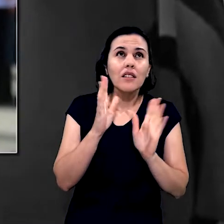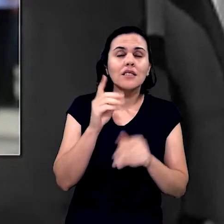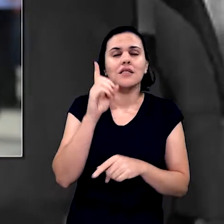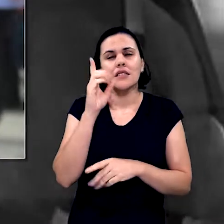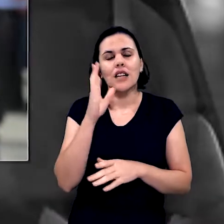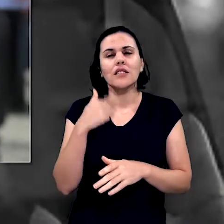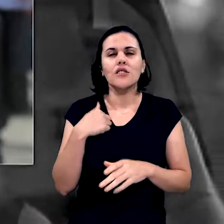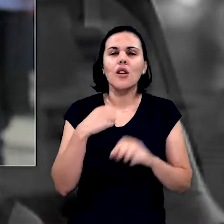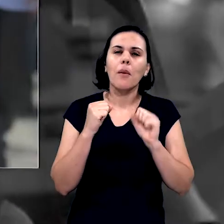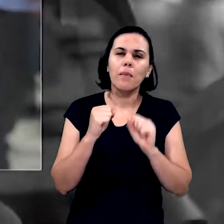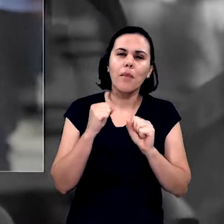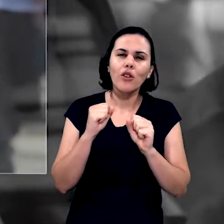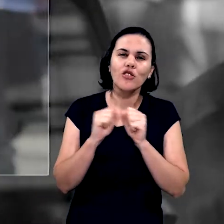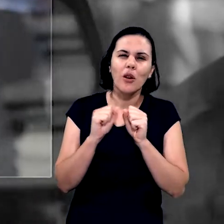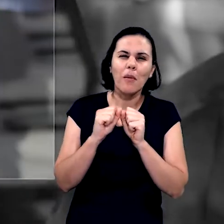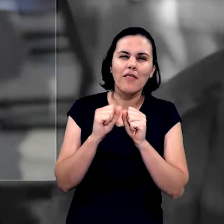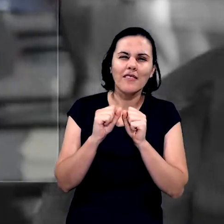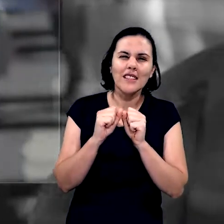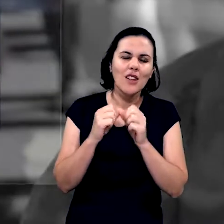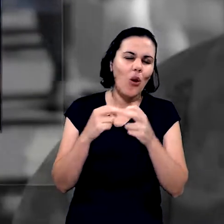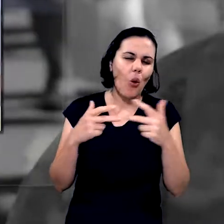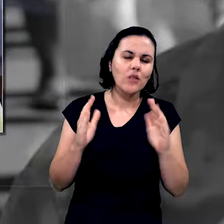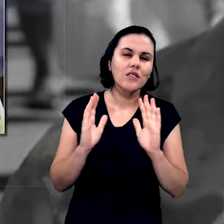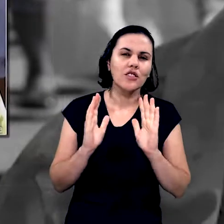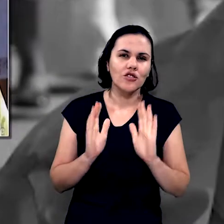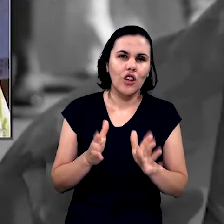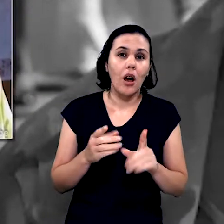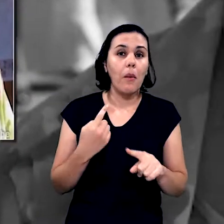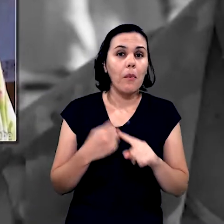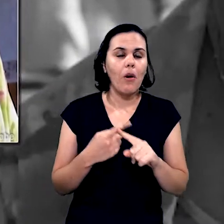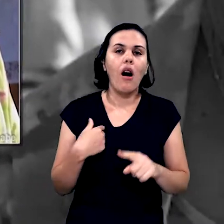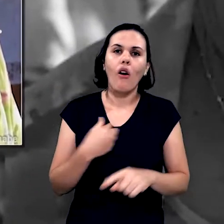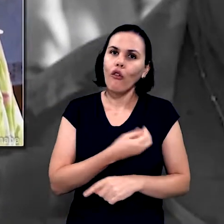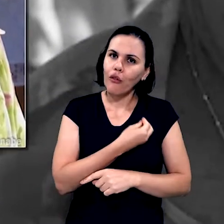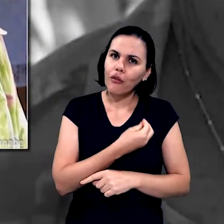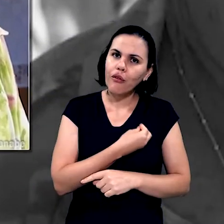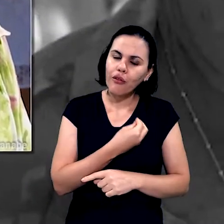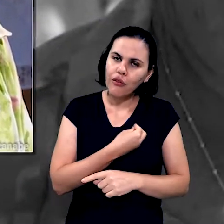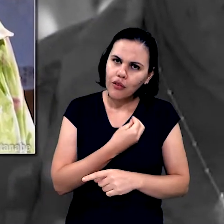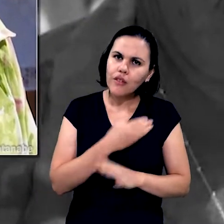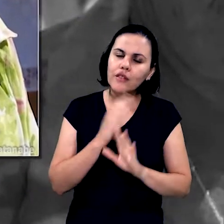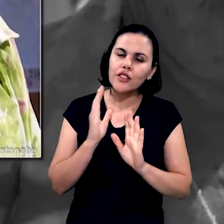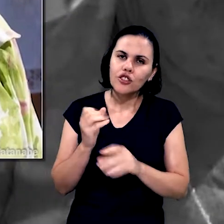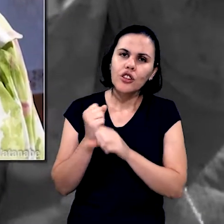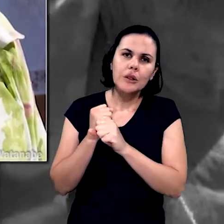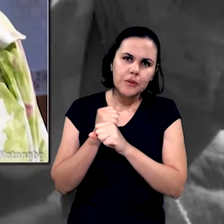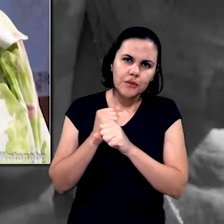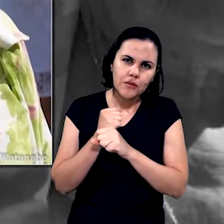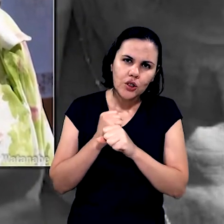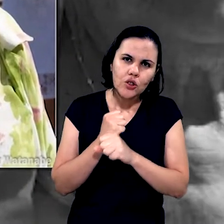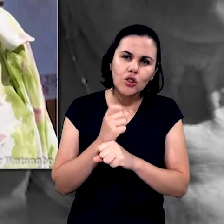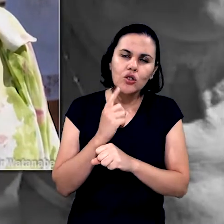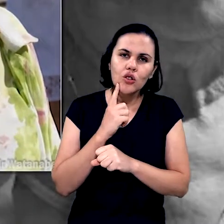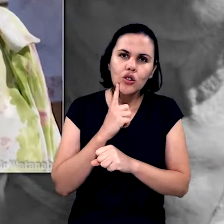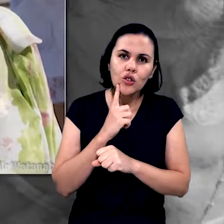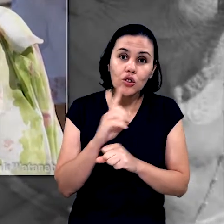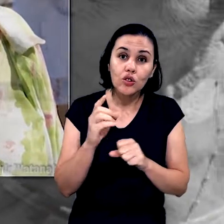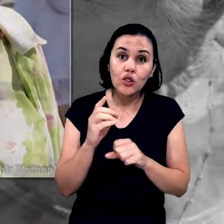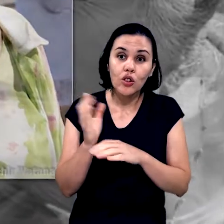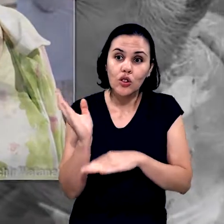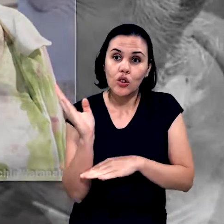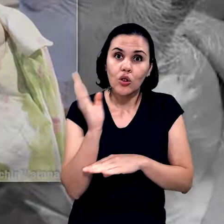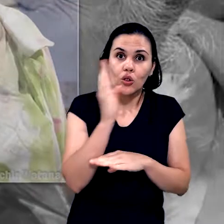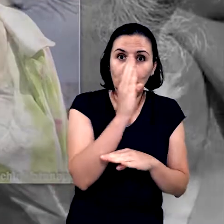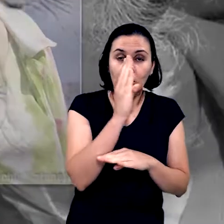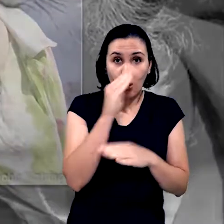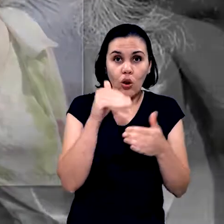a Deus, que ainda pude fazer alguma coisa. Porque eu vivi, sabe? Eu vivi. No dia que ergueram